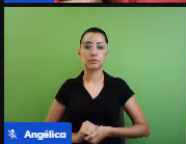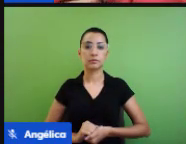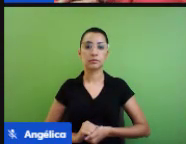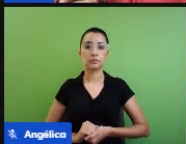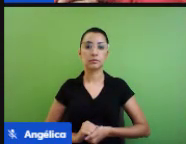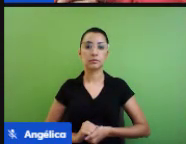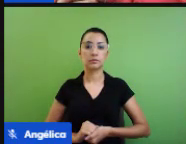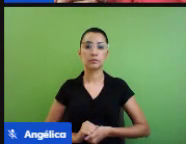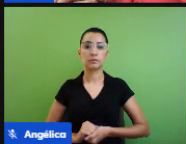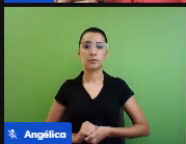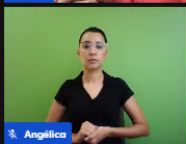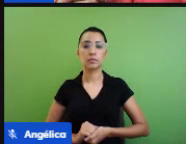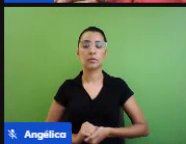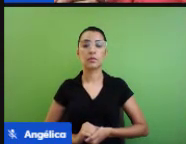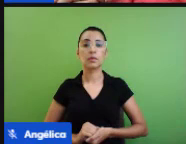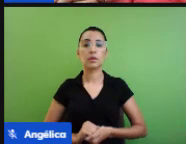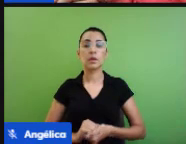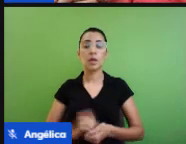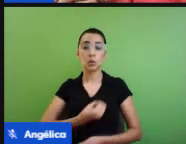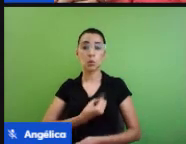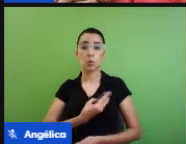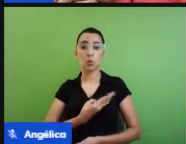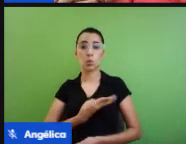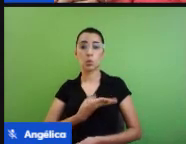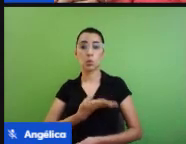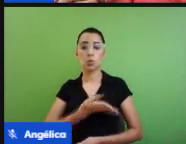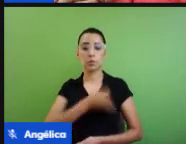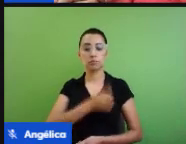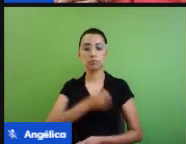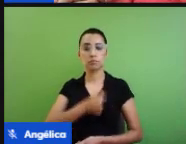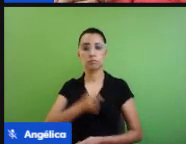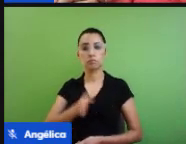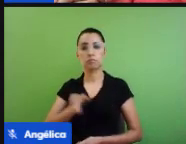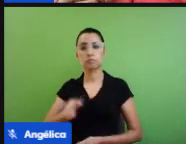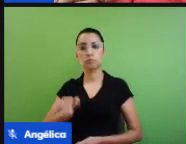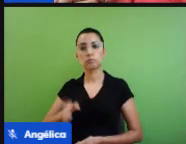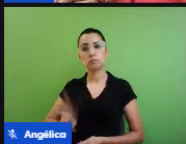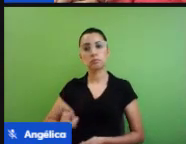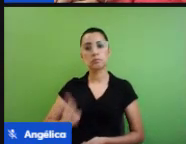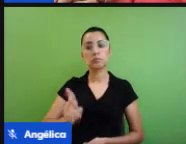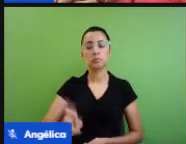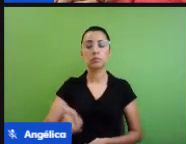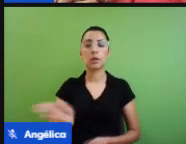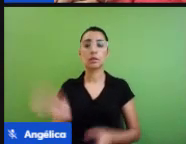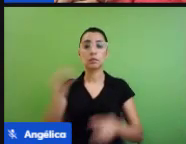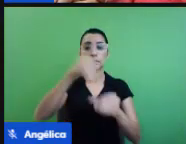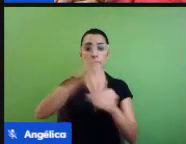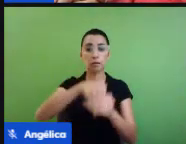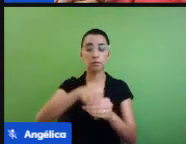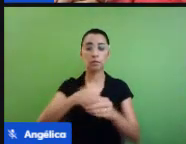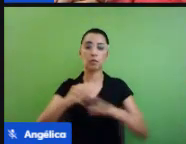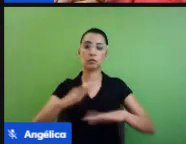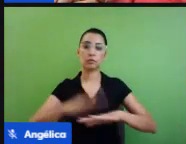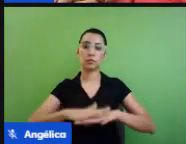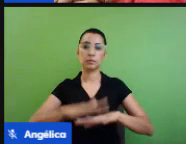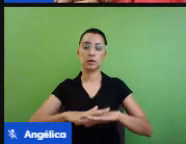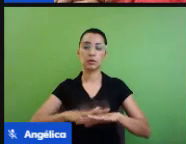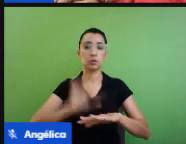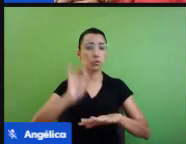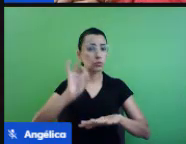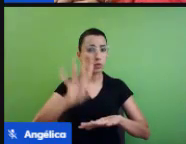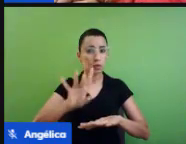A sequência numérica. A sequência numérica, ela está dentro de um componente de matemática, mas não somente do componente